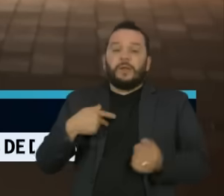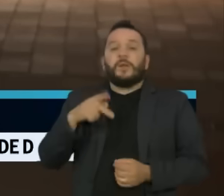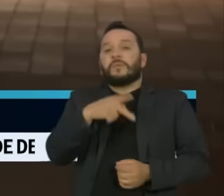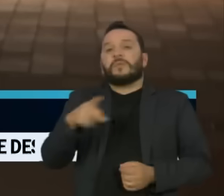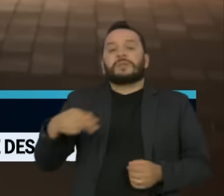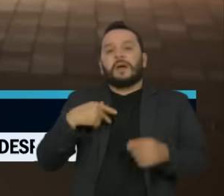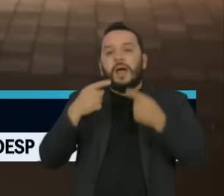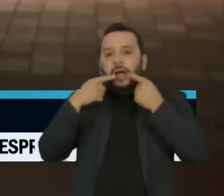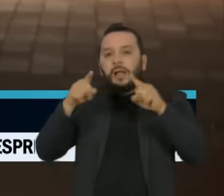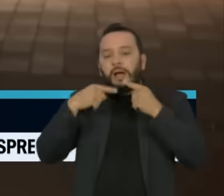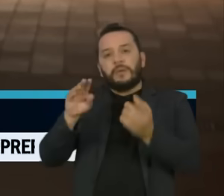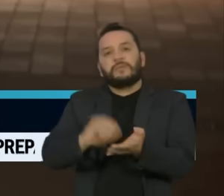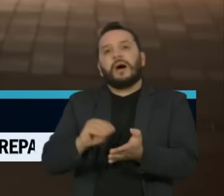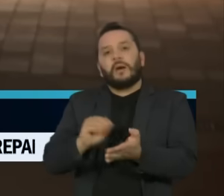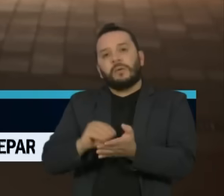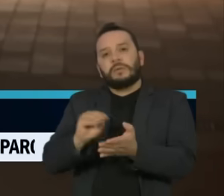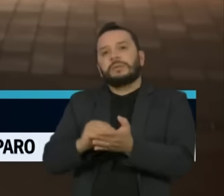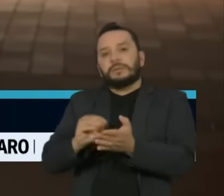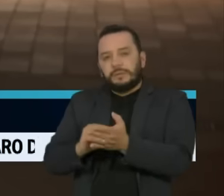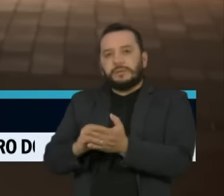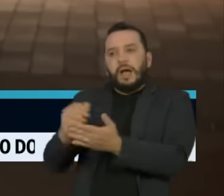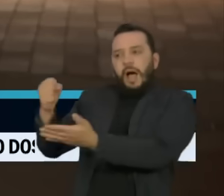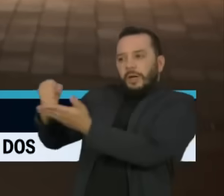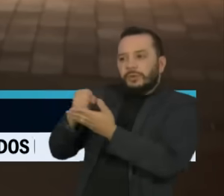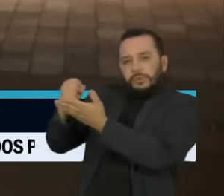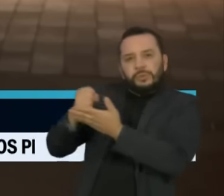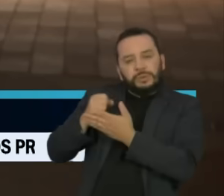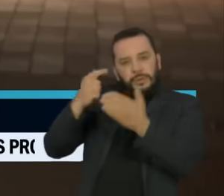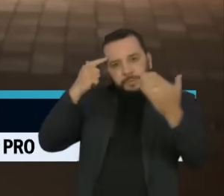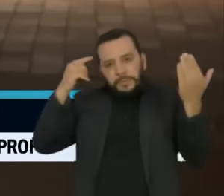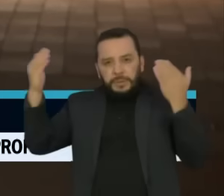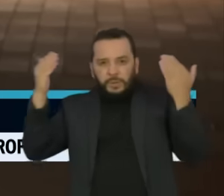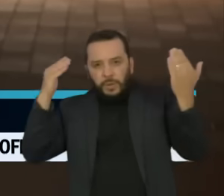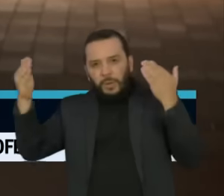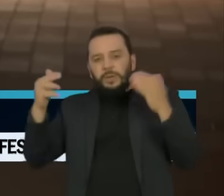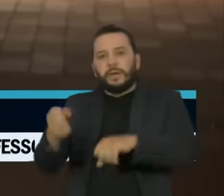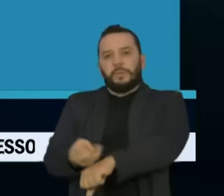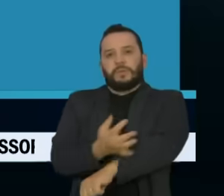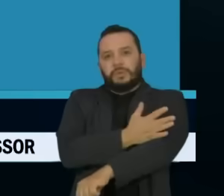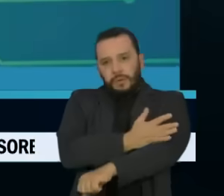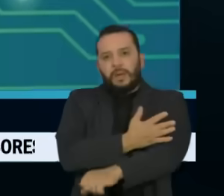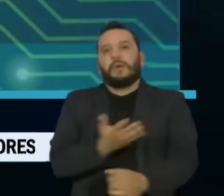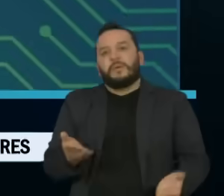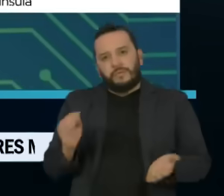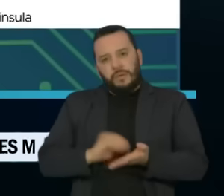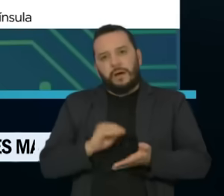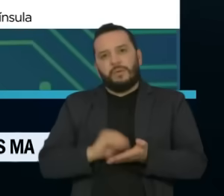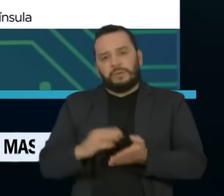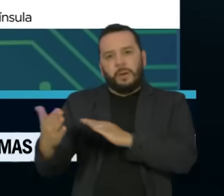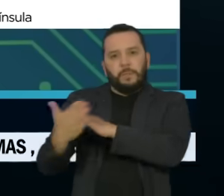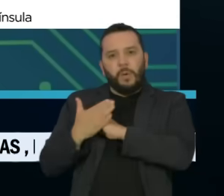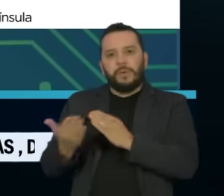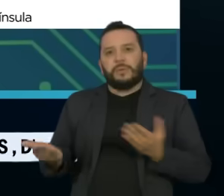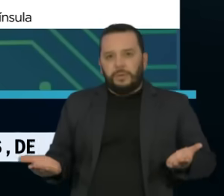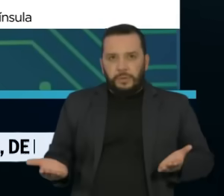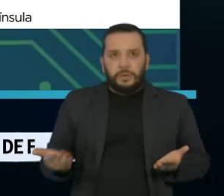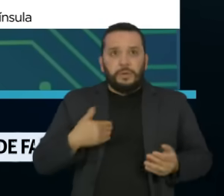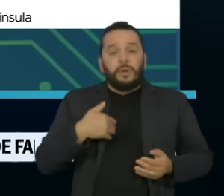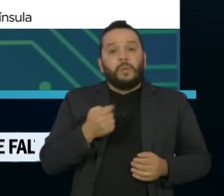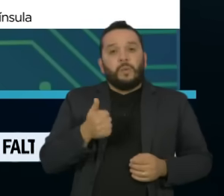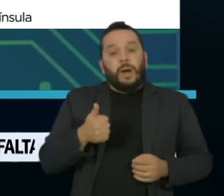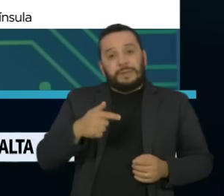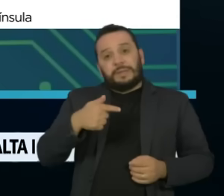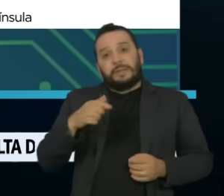da falta de apoio emocional para enfrentar essa nova realidade. Quase 70% dos